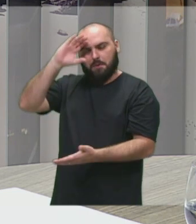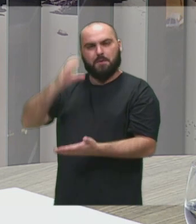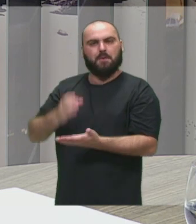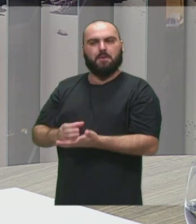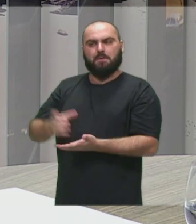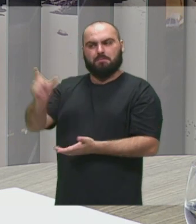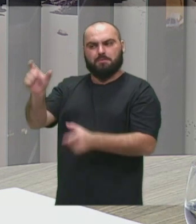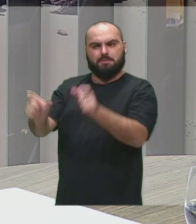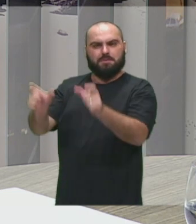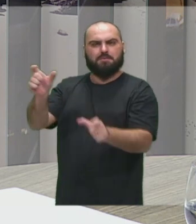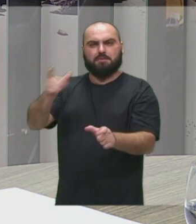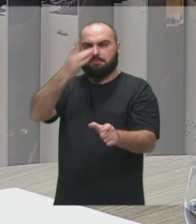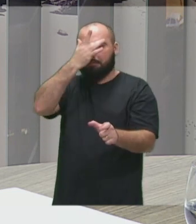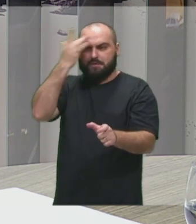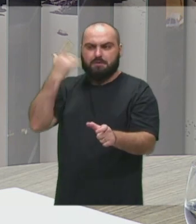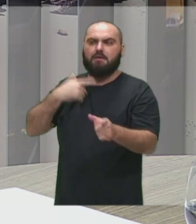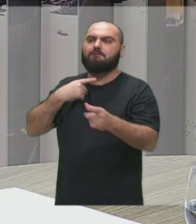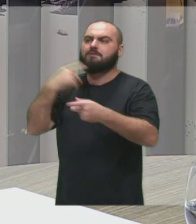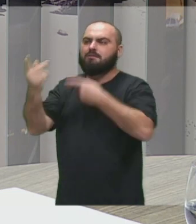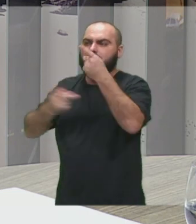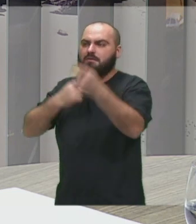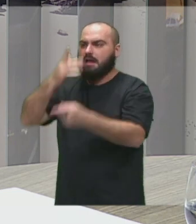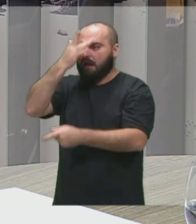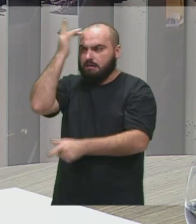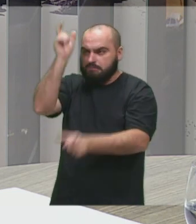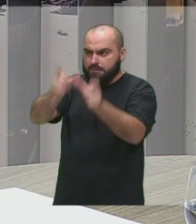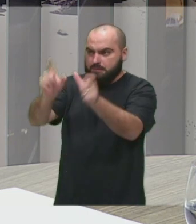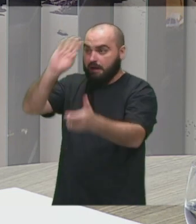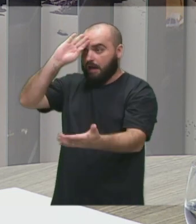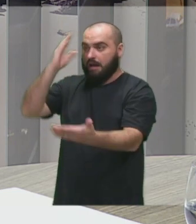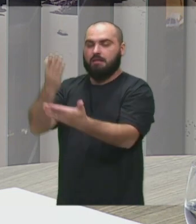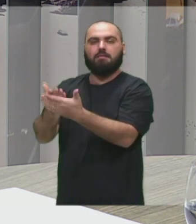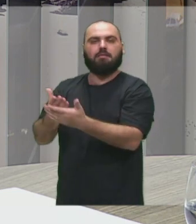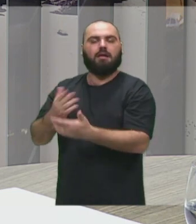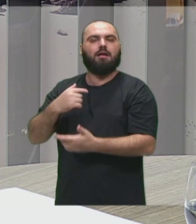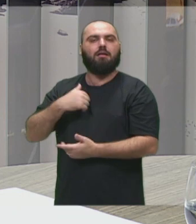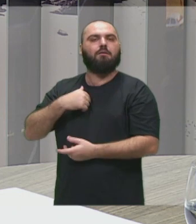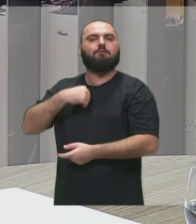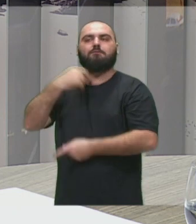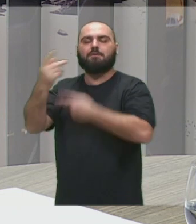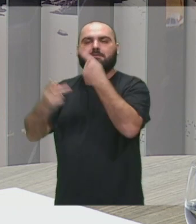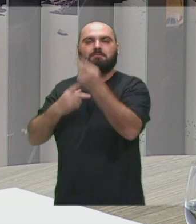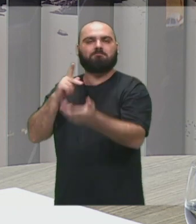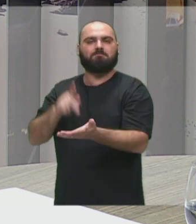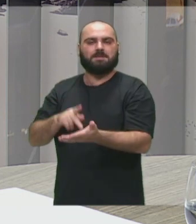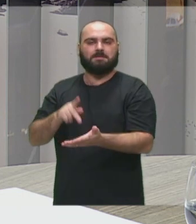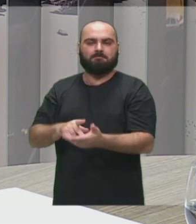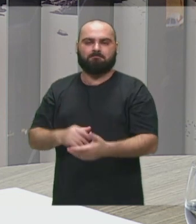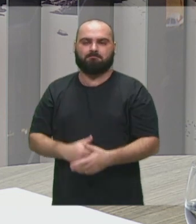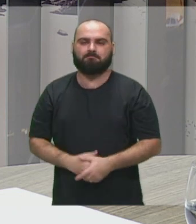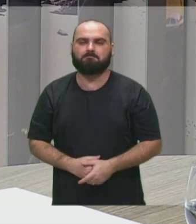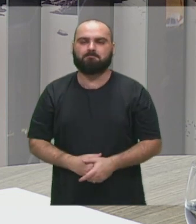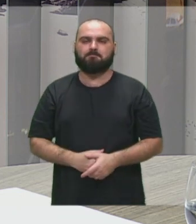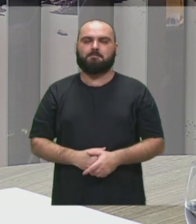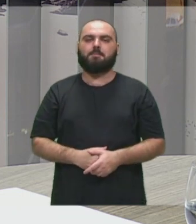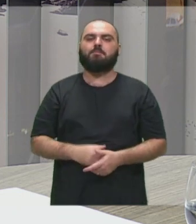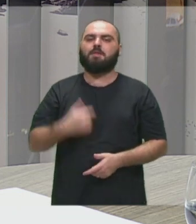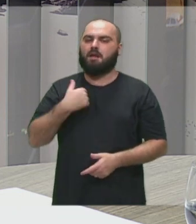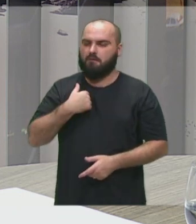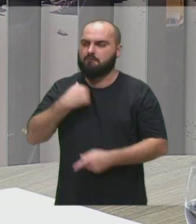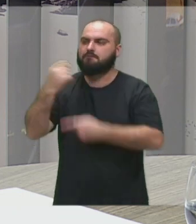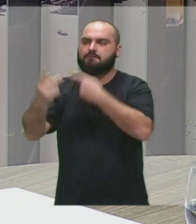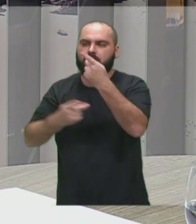poderia falar e as pessoas iriam acreditar naquilo que eu estava falando, naquilo que eu passei. Então, eu falei, fui